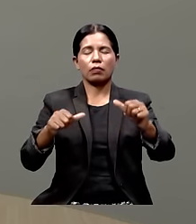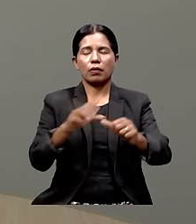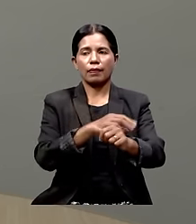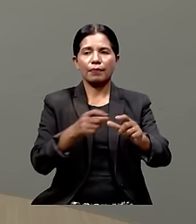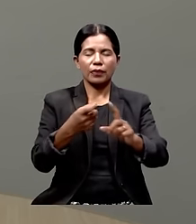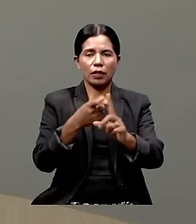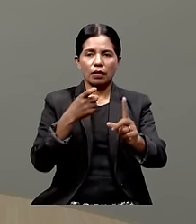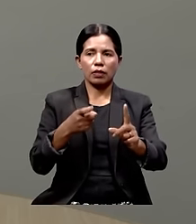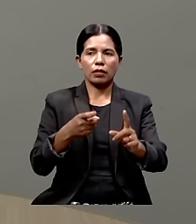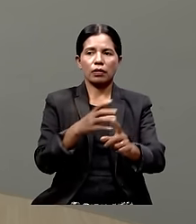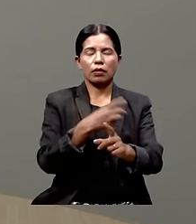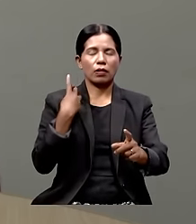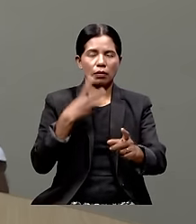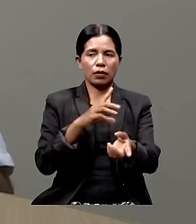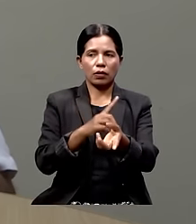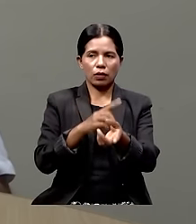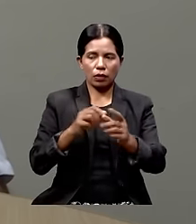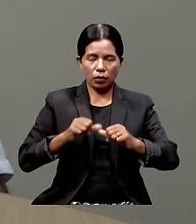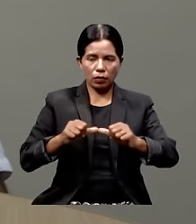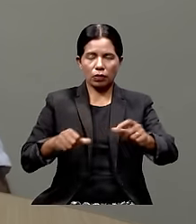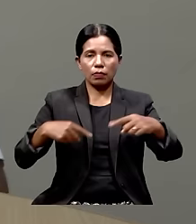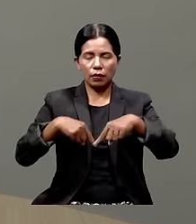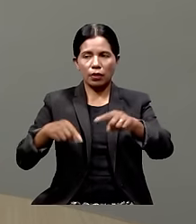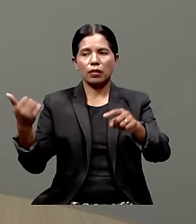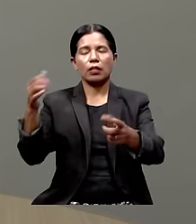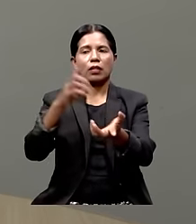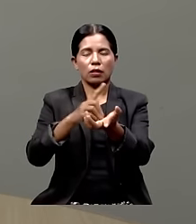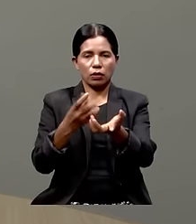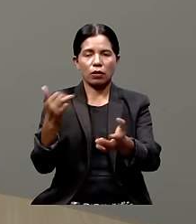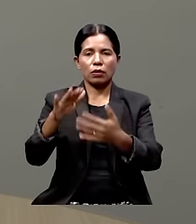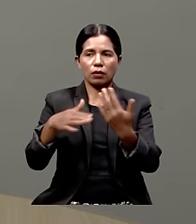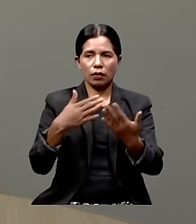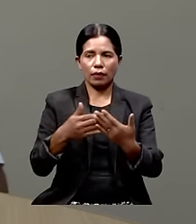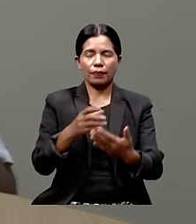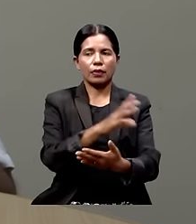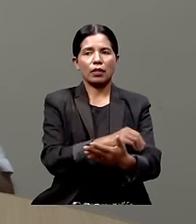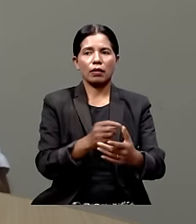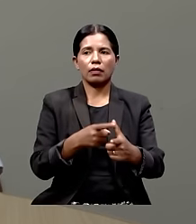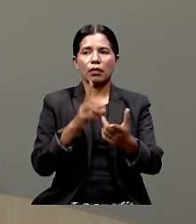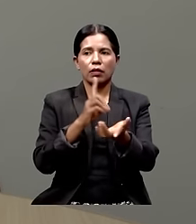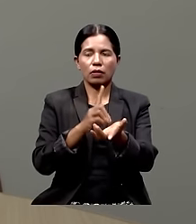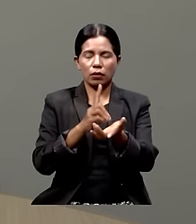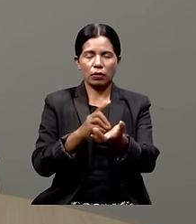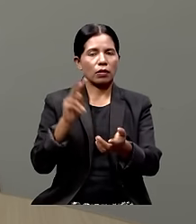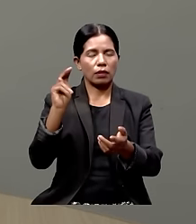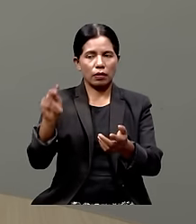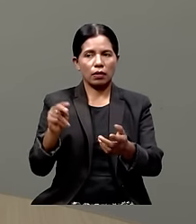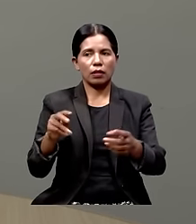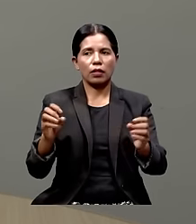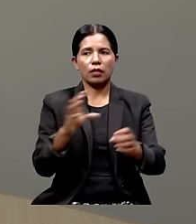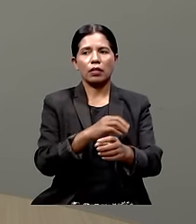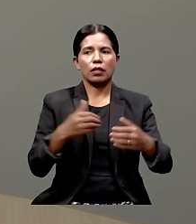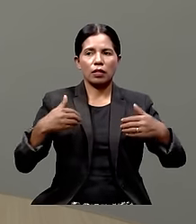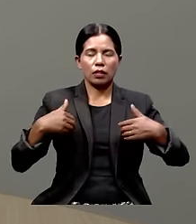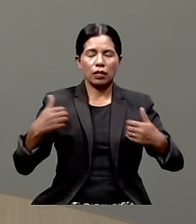husi parte de médico continua a falecer nem médico agora às vezes médico refere e a ausência